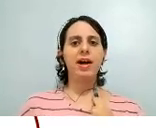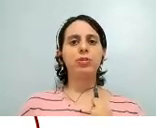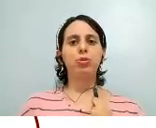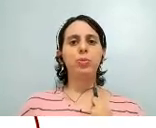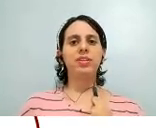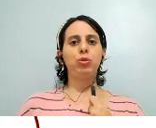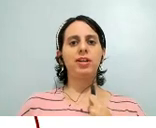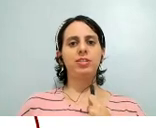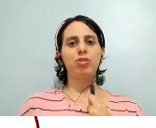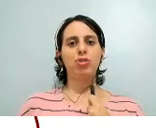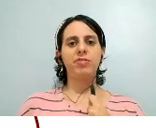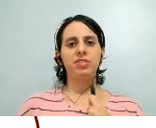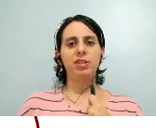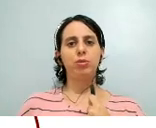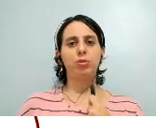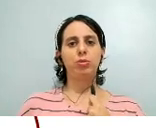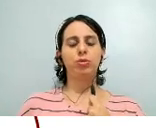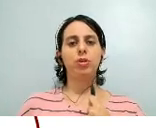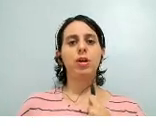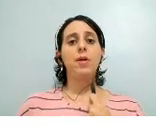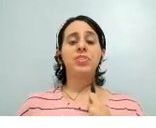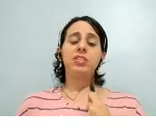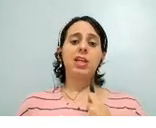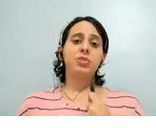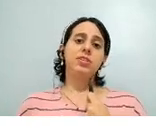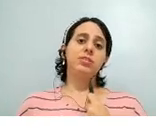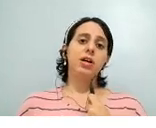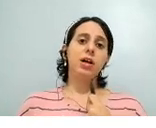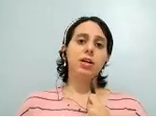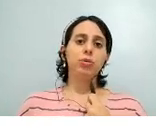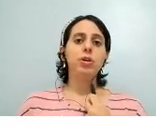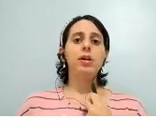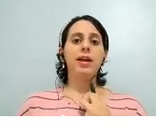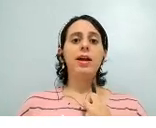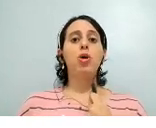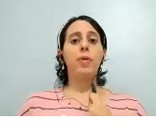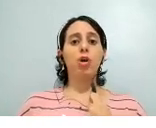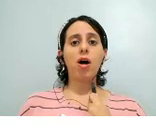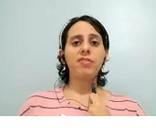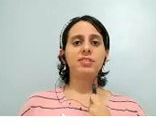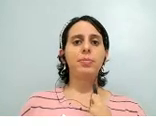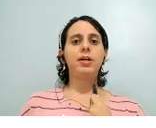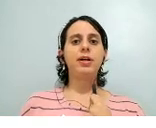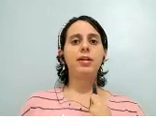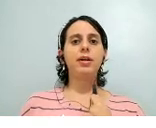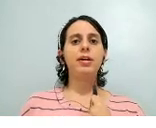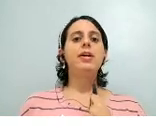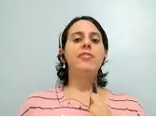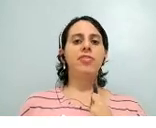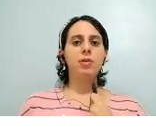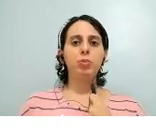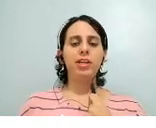Aprender para a Turma da Educação de Jovens e Adultos. Então, estamos iniciando, uma nova